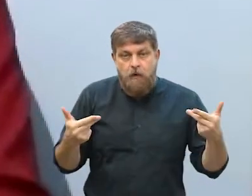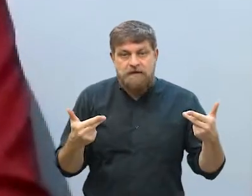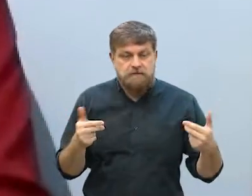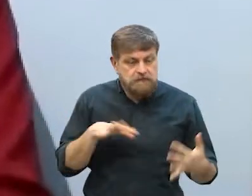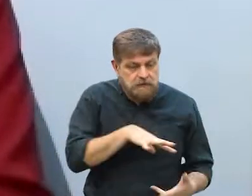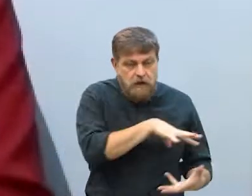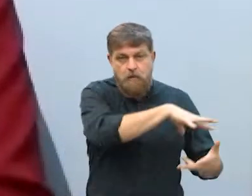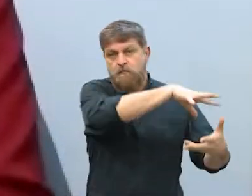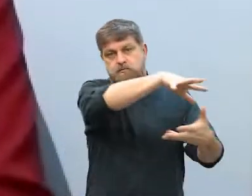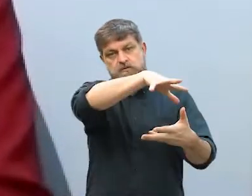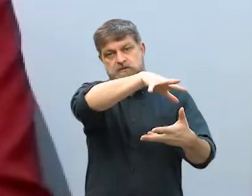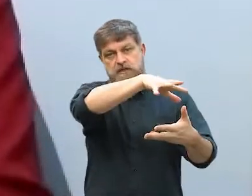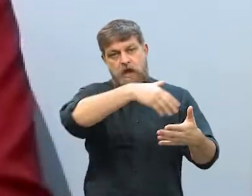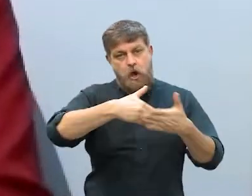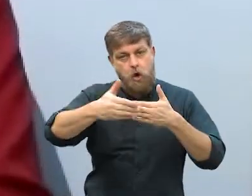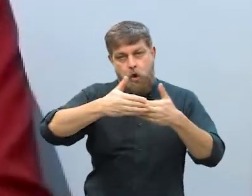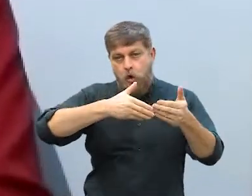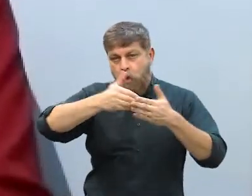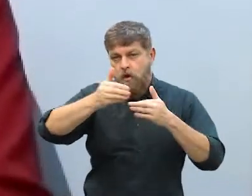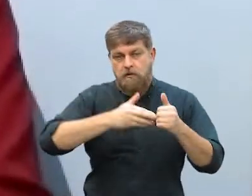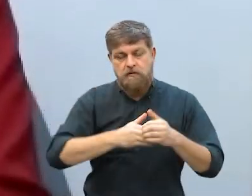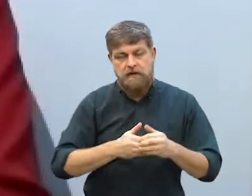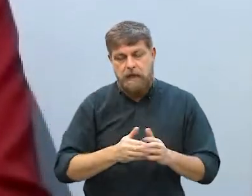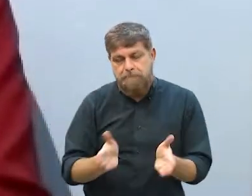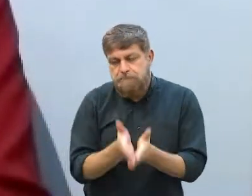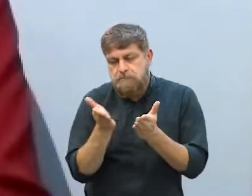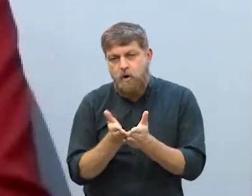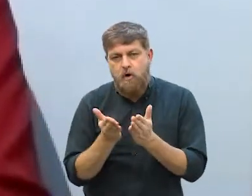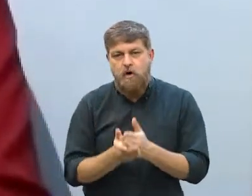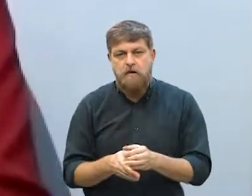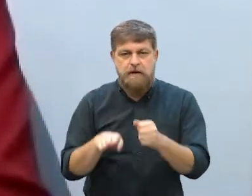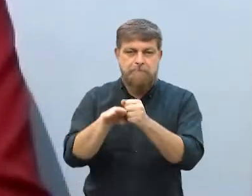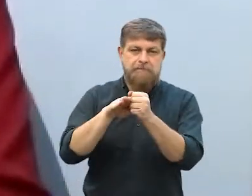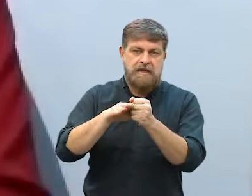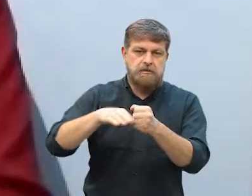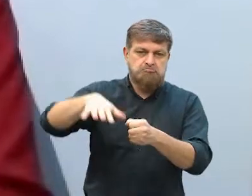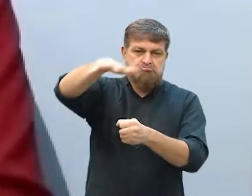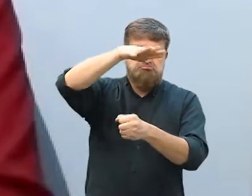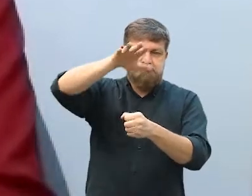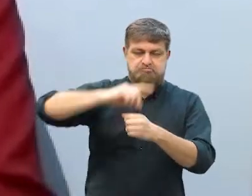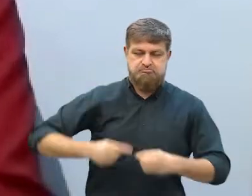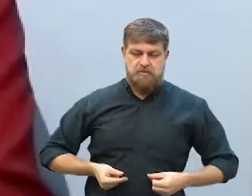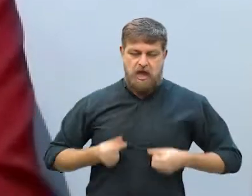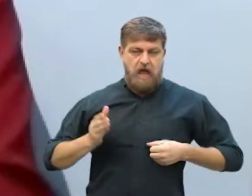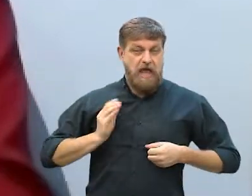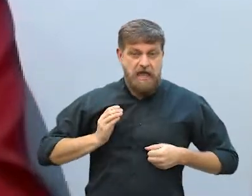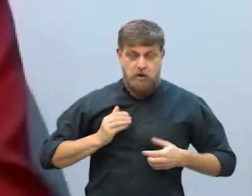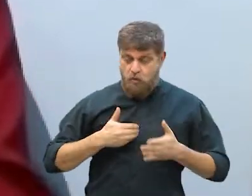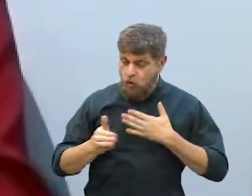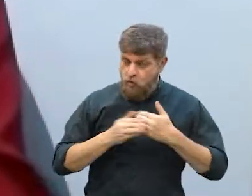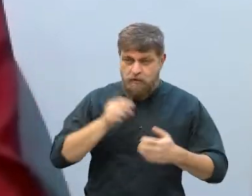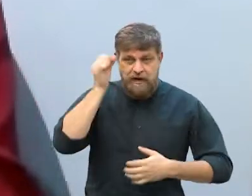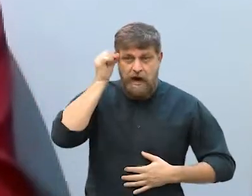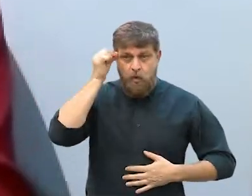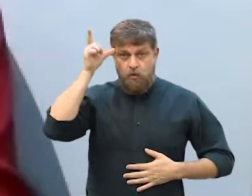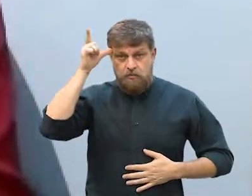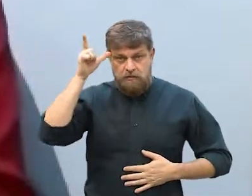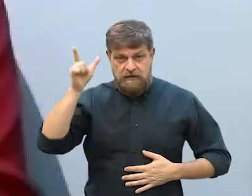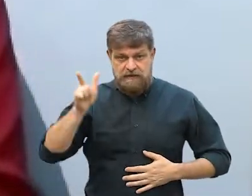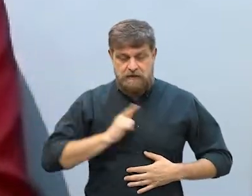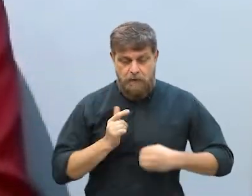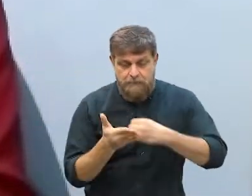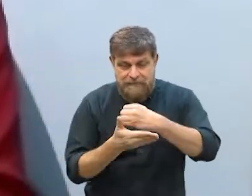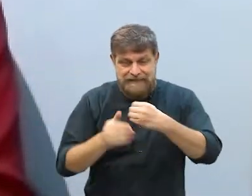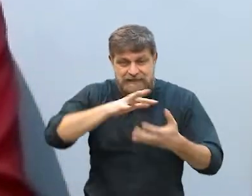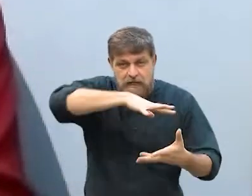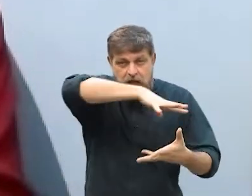universais em qualquer classe social, em qualquer cultura. Então, são matrizes universais